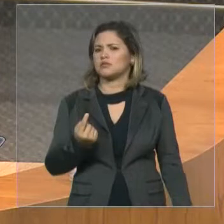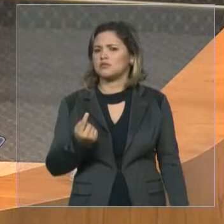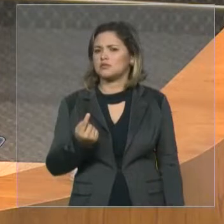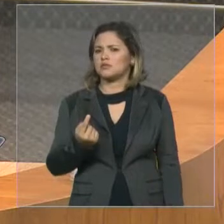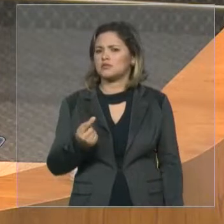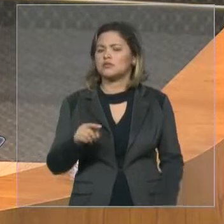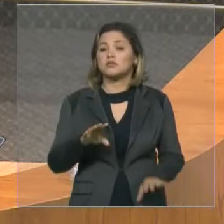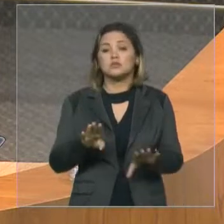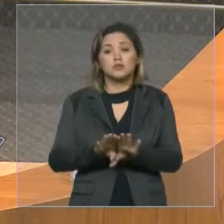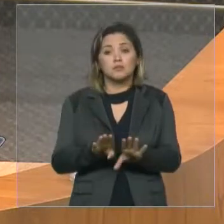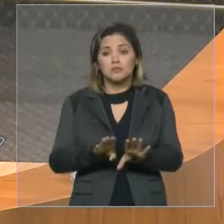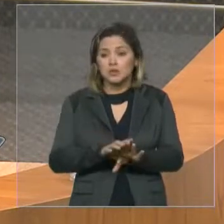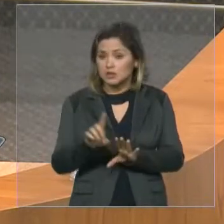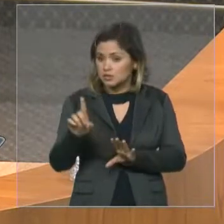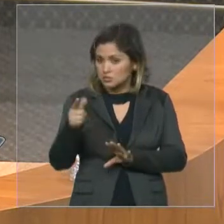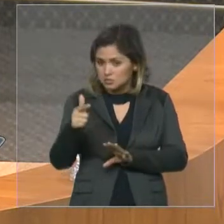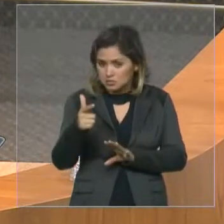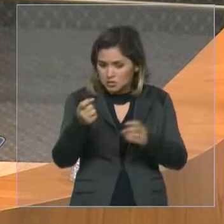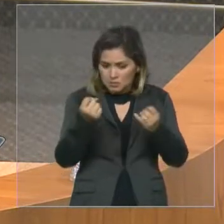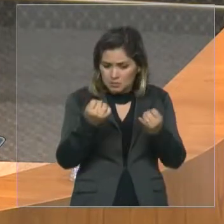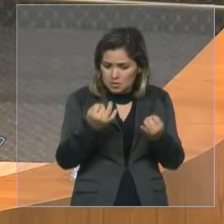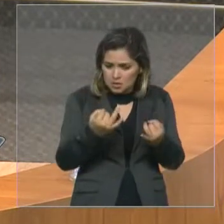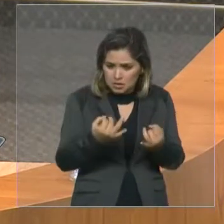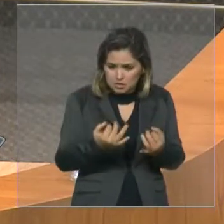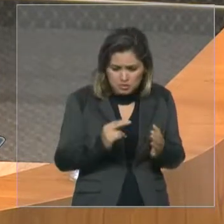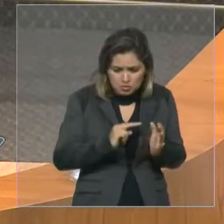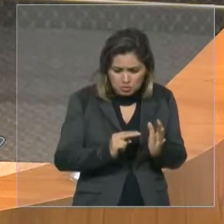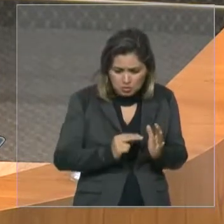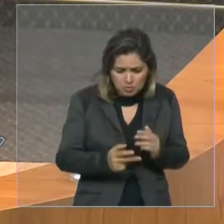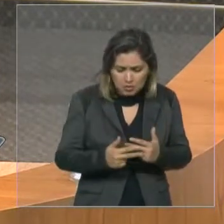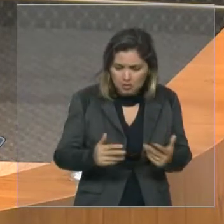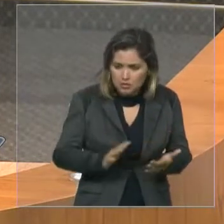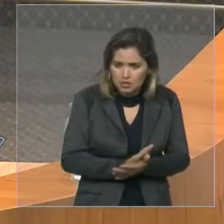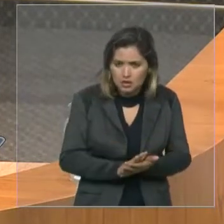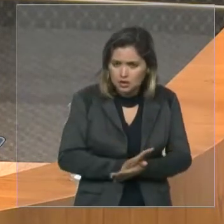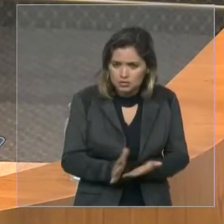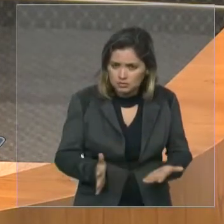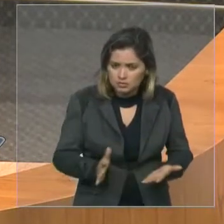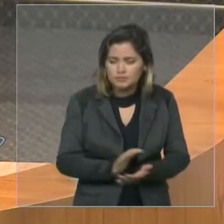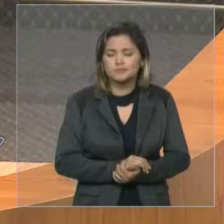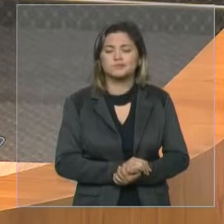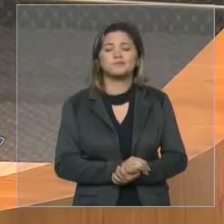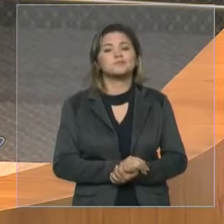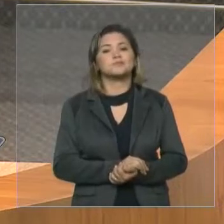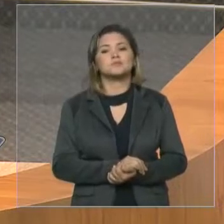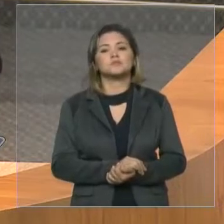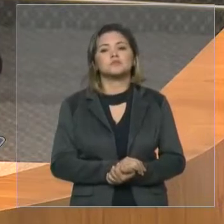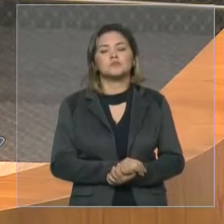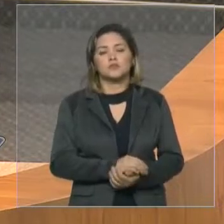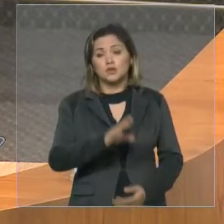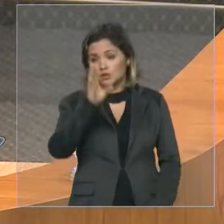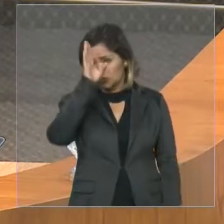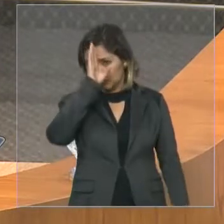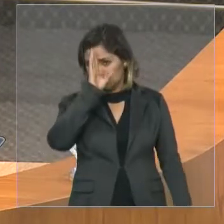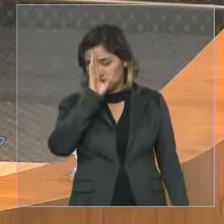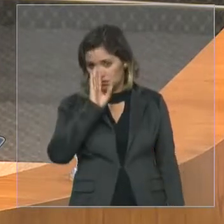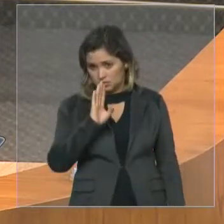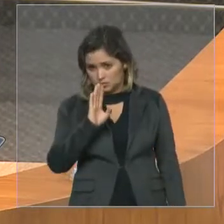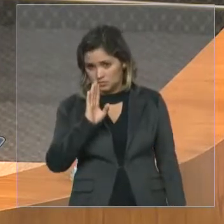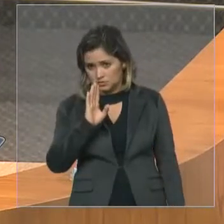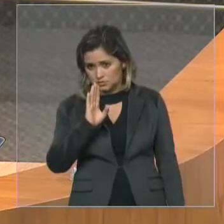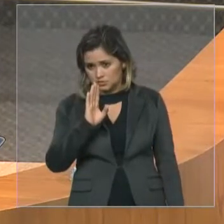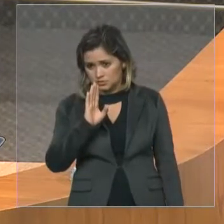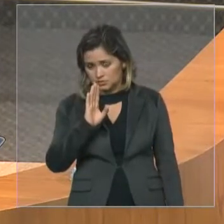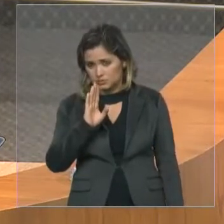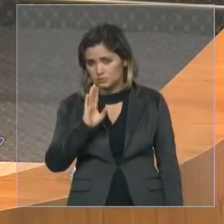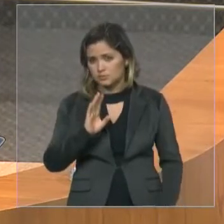E segue aqui, senhores. Olha bem, gratuito, a propriedade, o domínio útil ou posse,